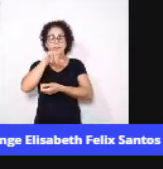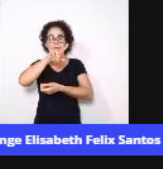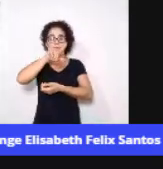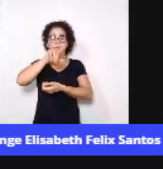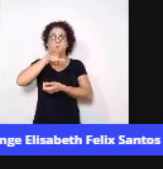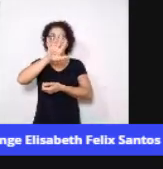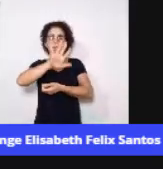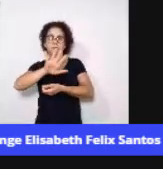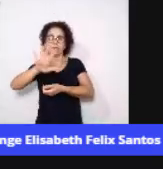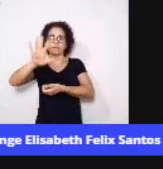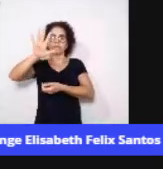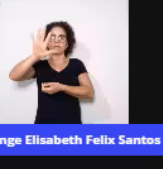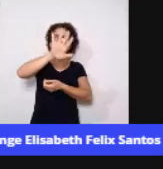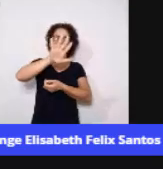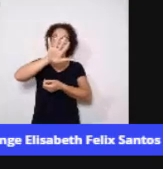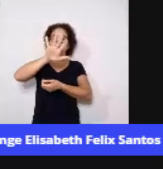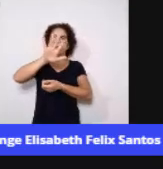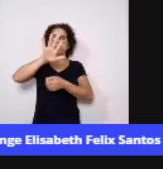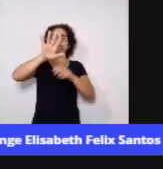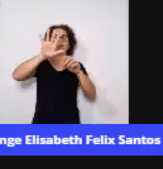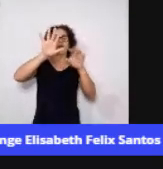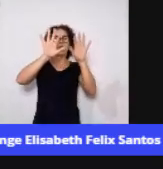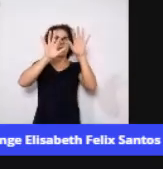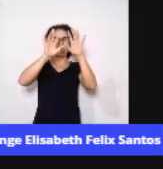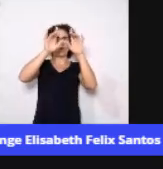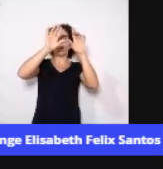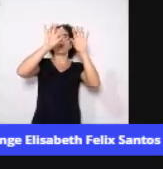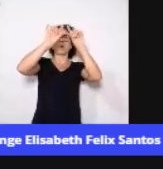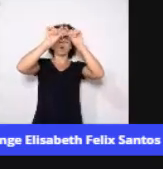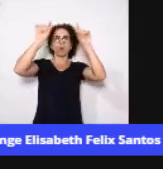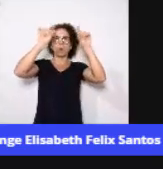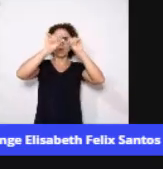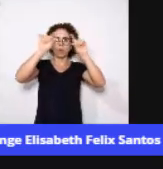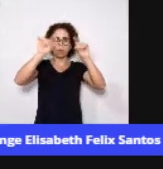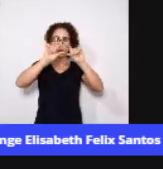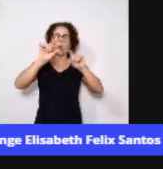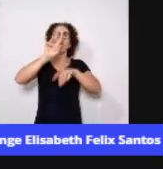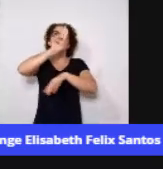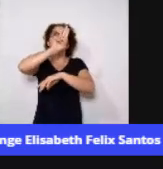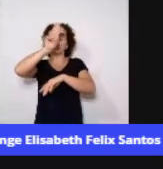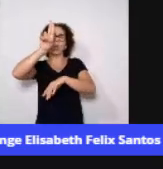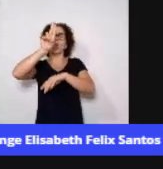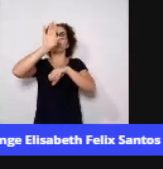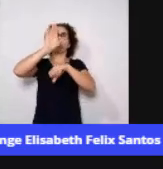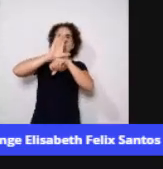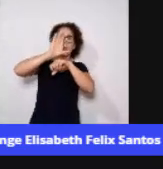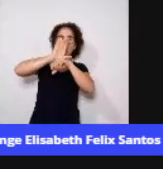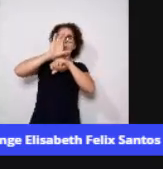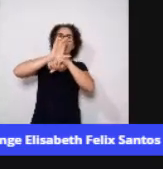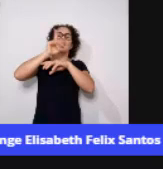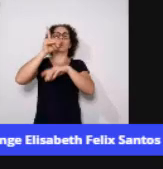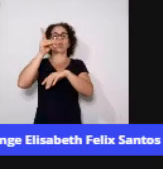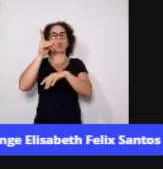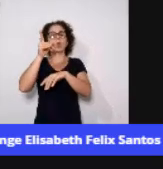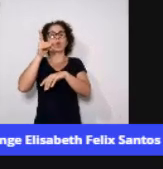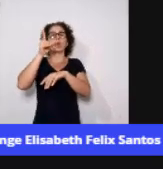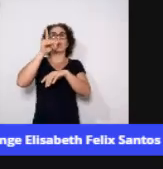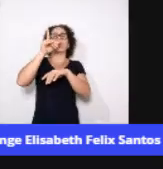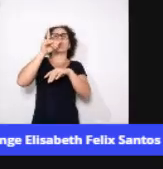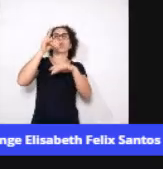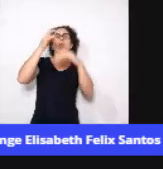configurações, esses espaços de preenchimento, com o nome do curso, a sessão, o